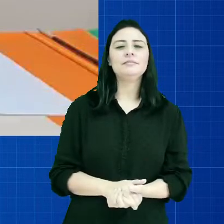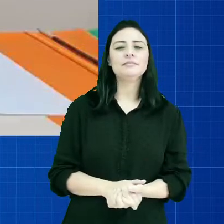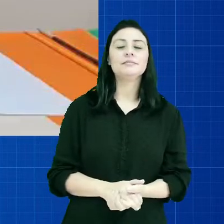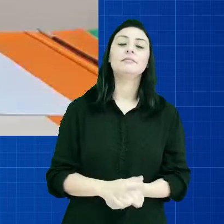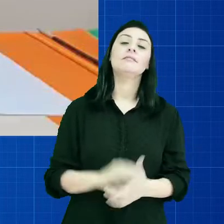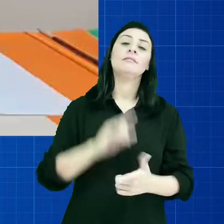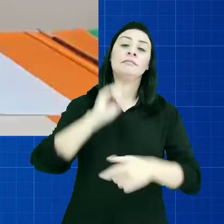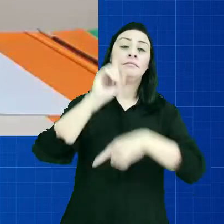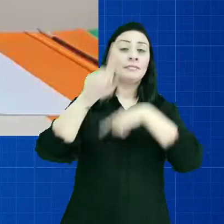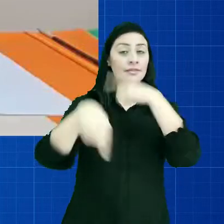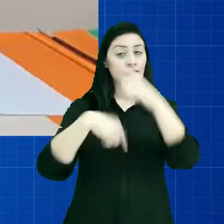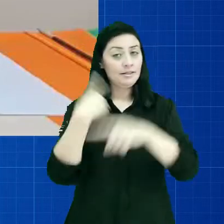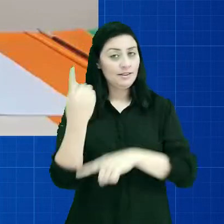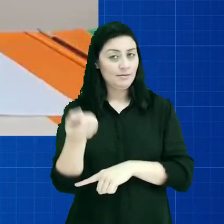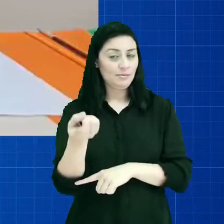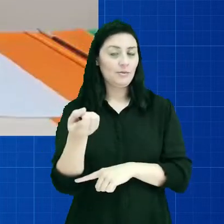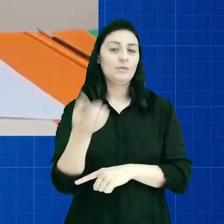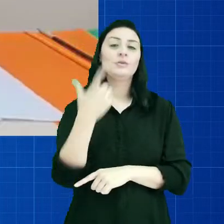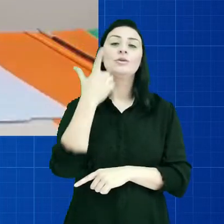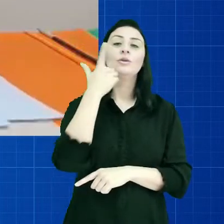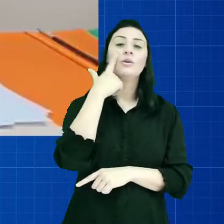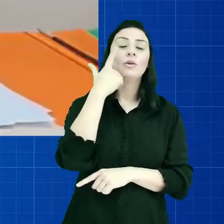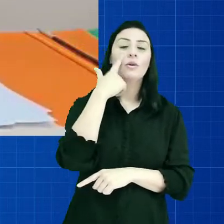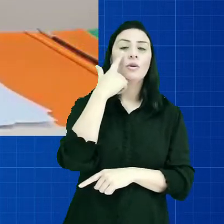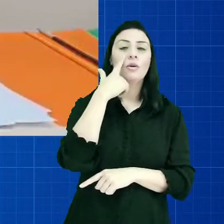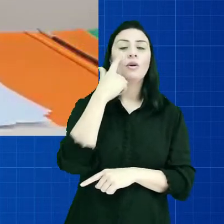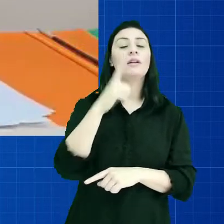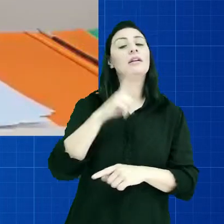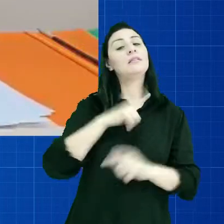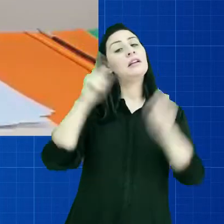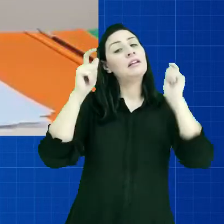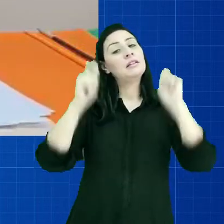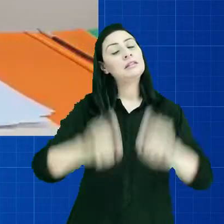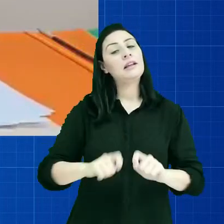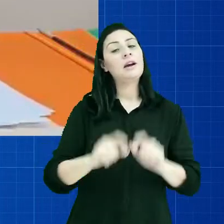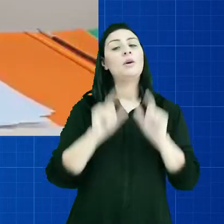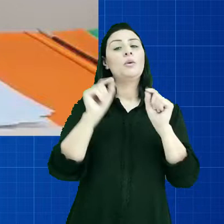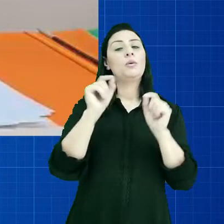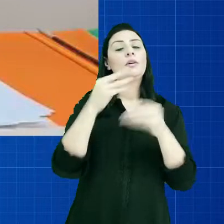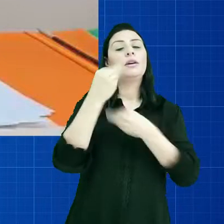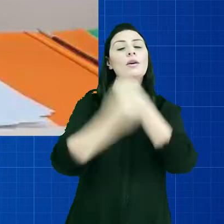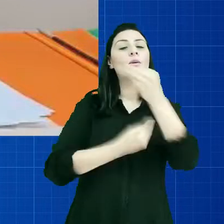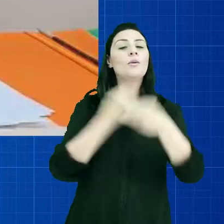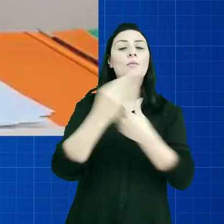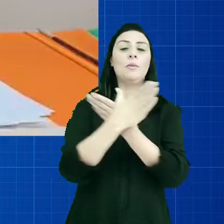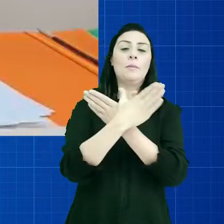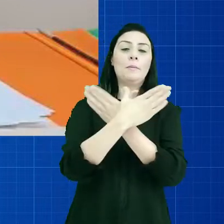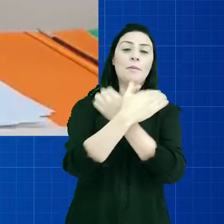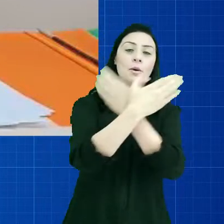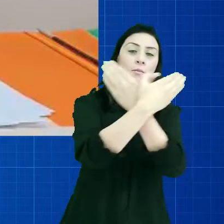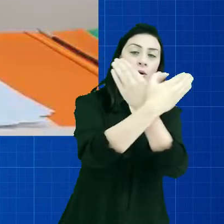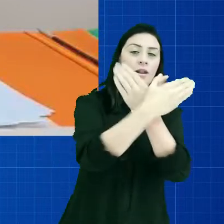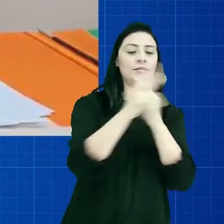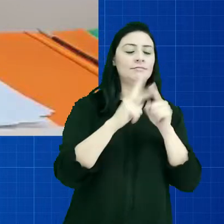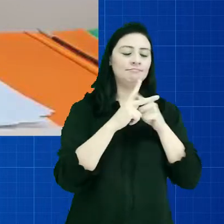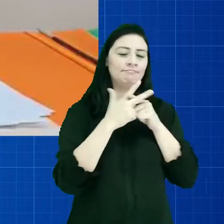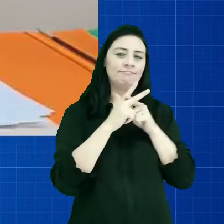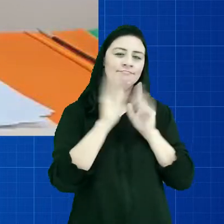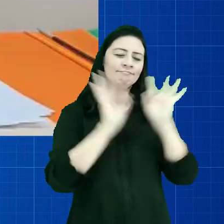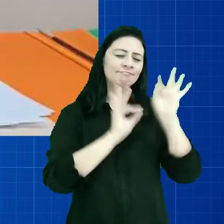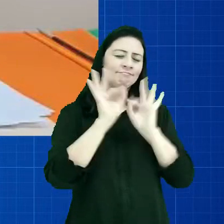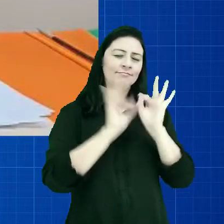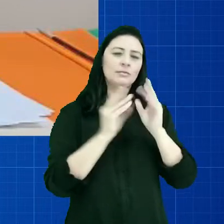bom? Depois disso, quais que são as possibilidades para a gente formar nossa borboletinha, para a gente montar